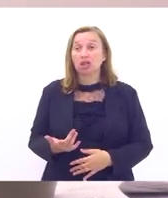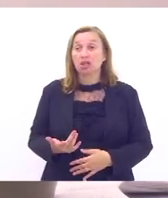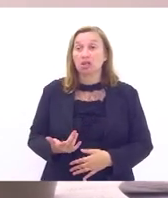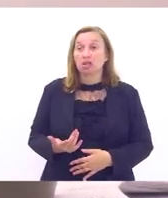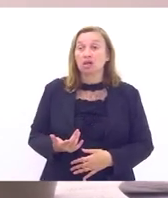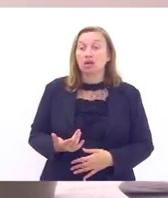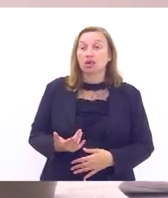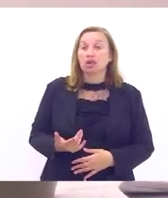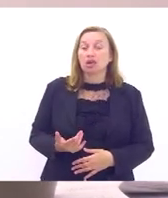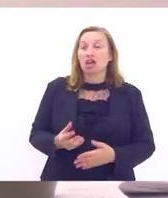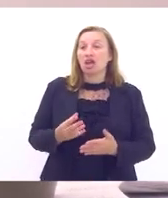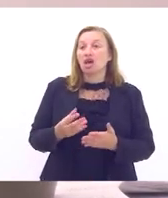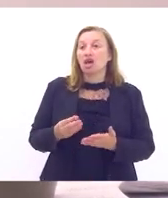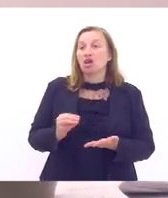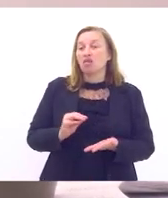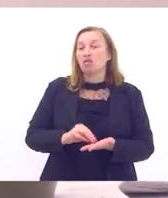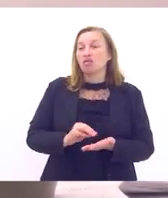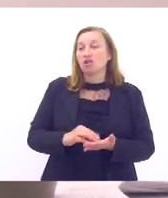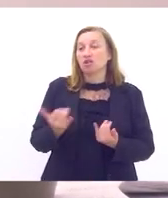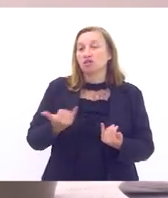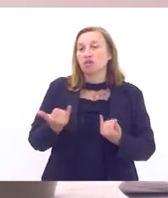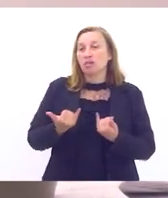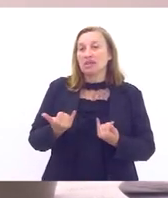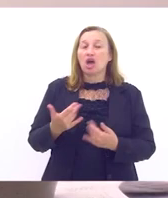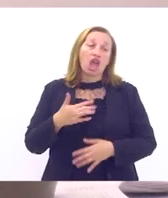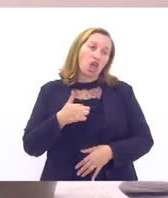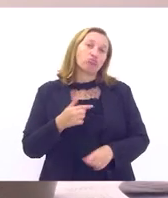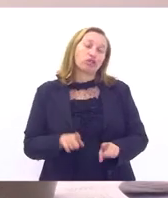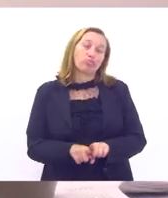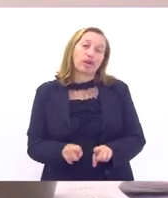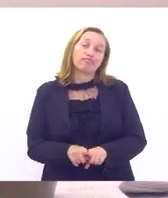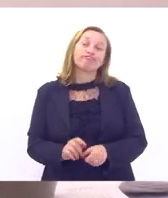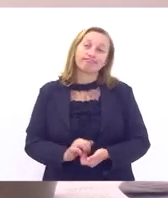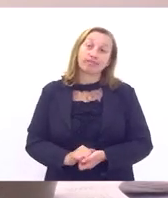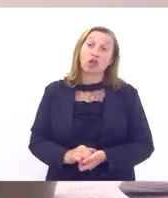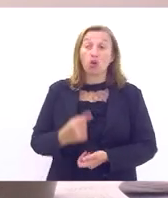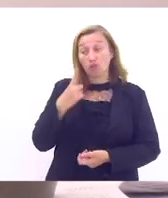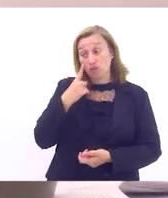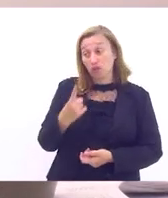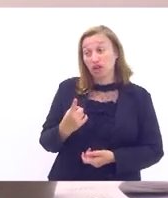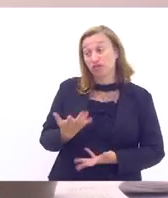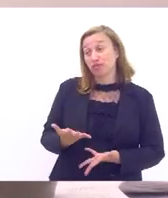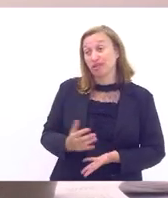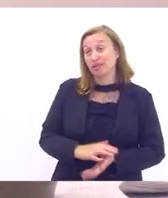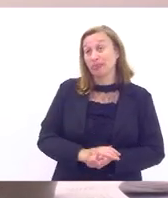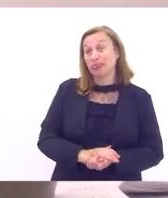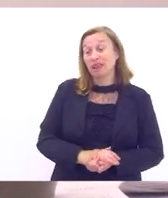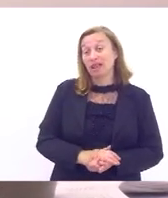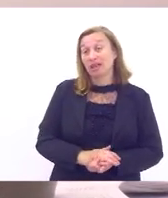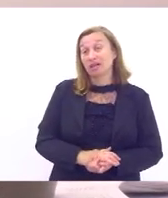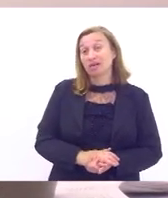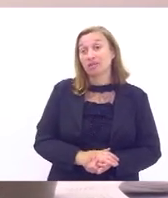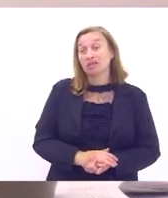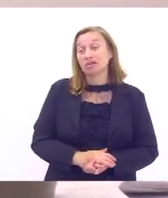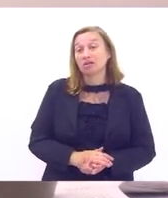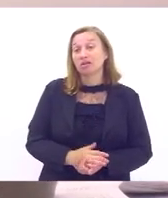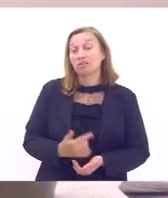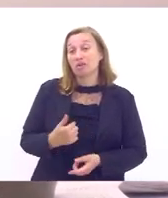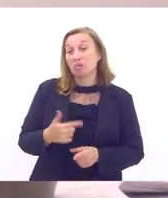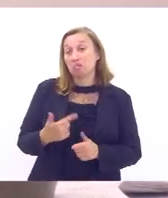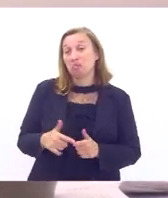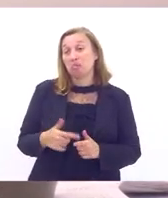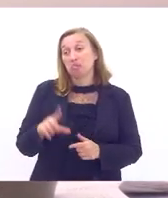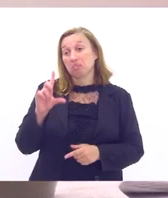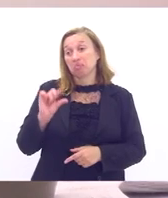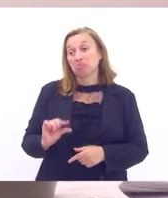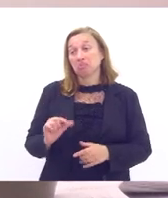uma falta de... Comigo também. Então, agora eu vejo que o meu dissabor é diminuto, né, diante